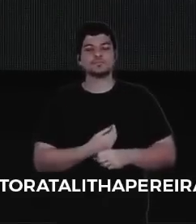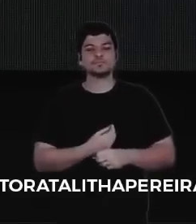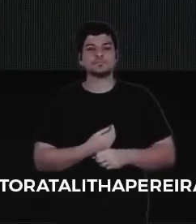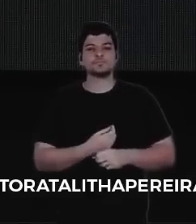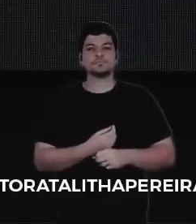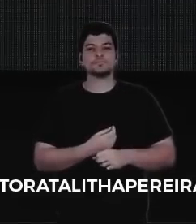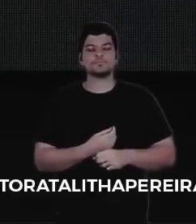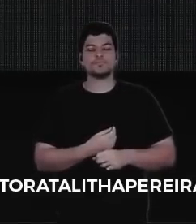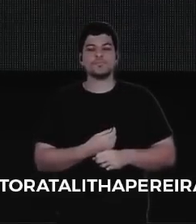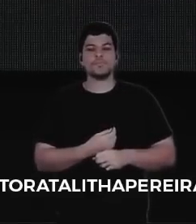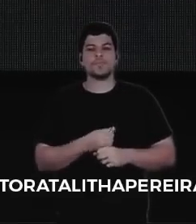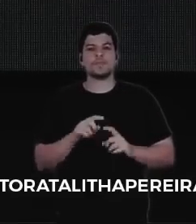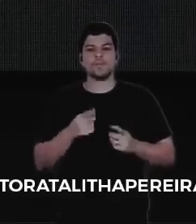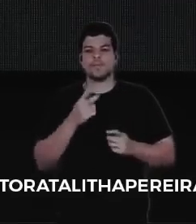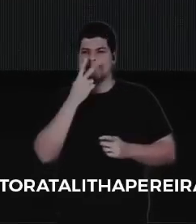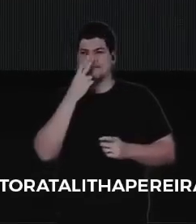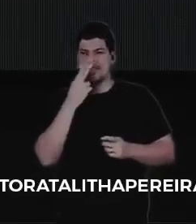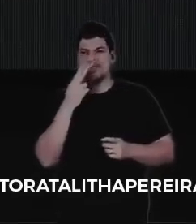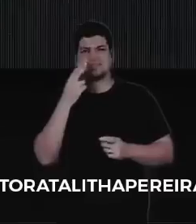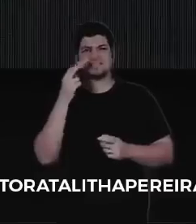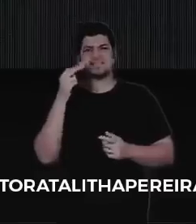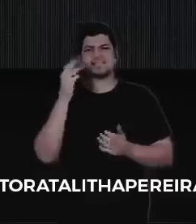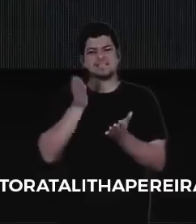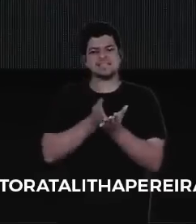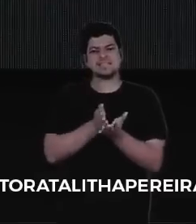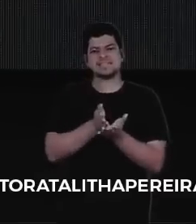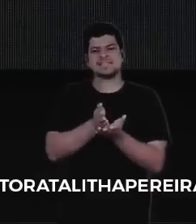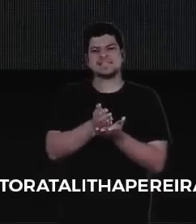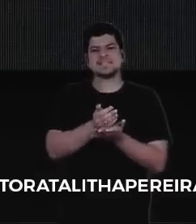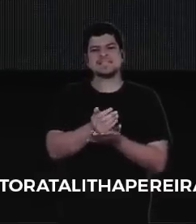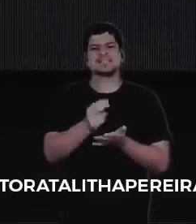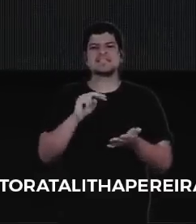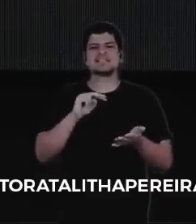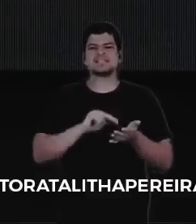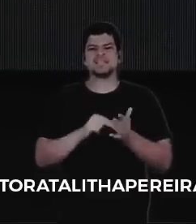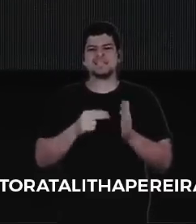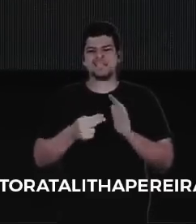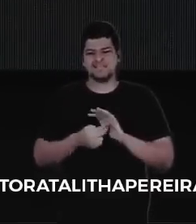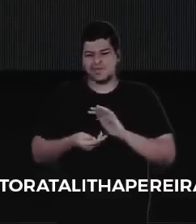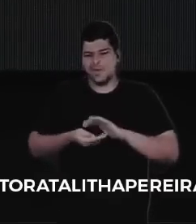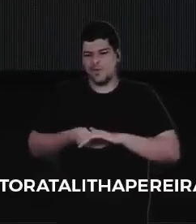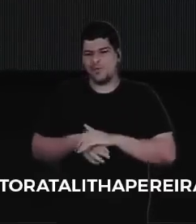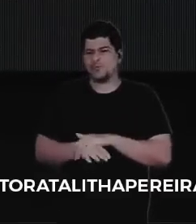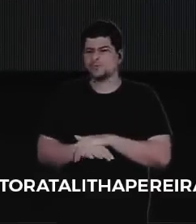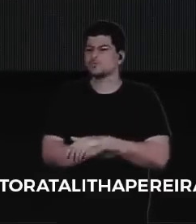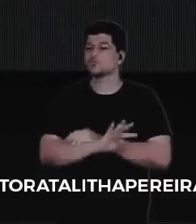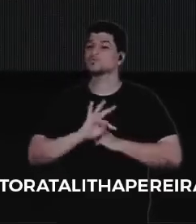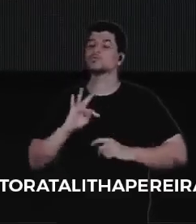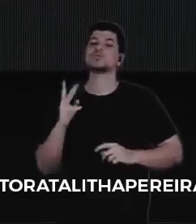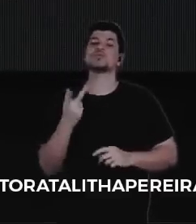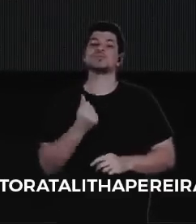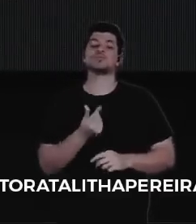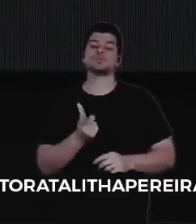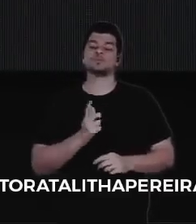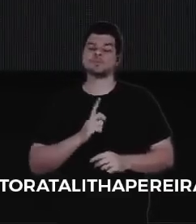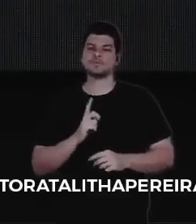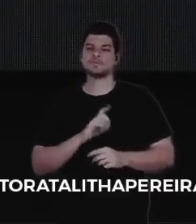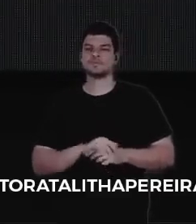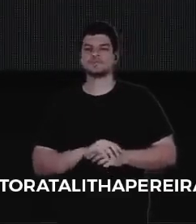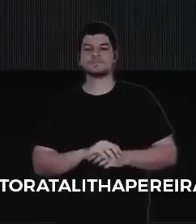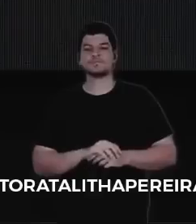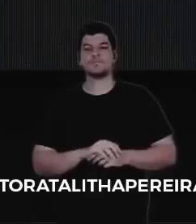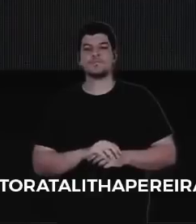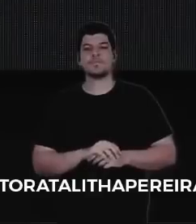E engraçado, porque a indisciplina é a raiz de todos os maus hábitos. Porque nenhum